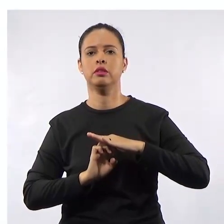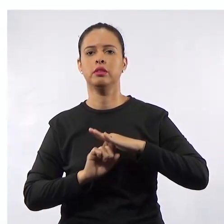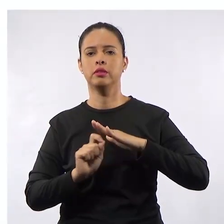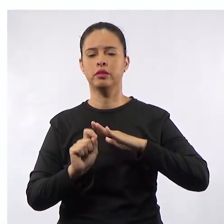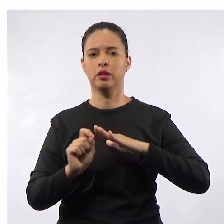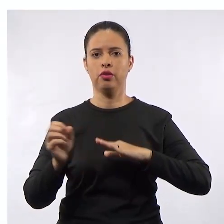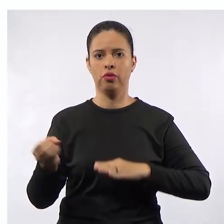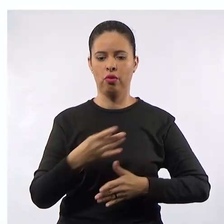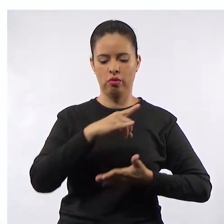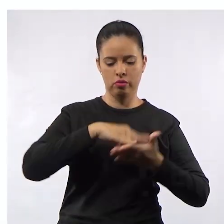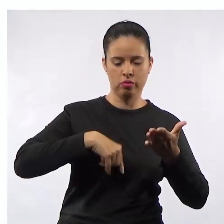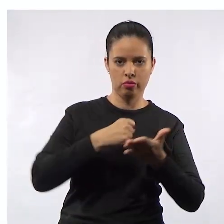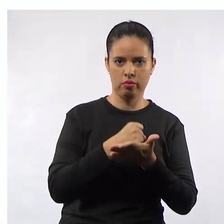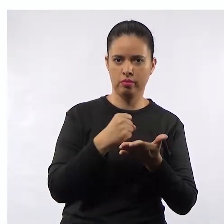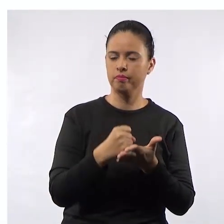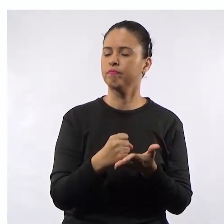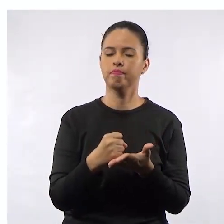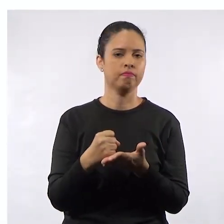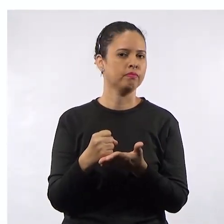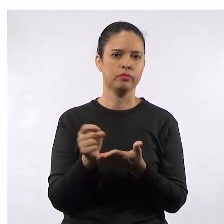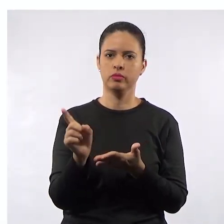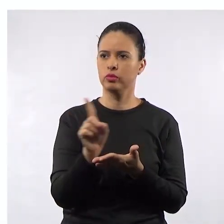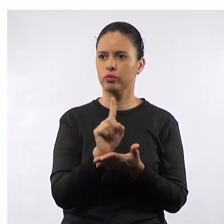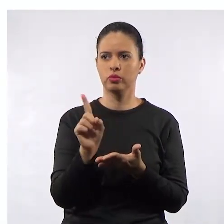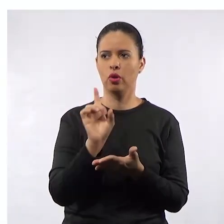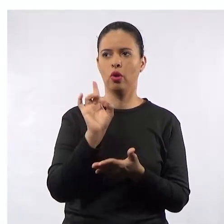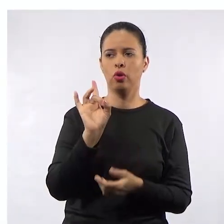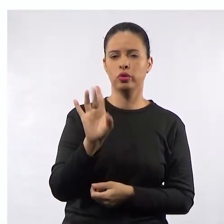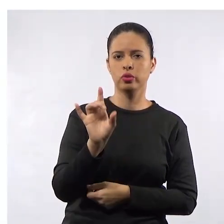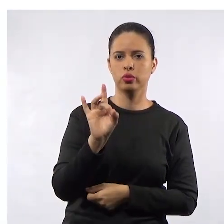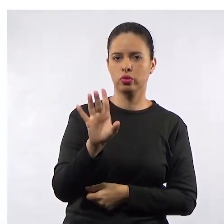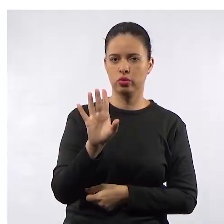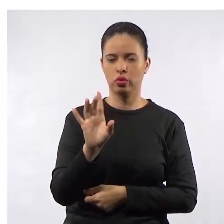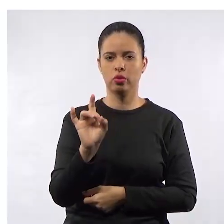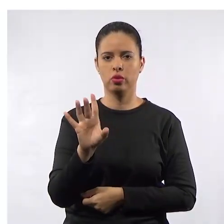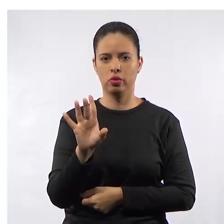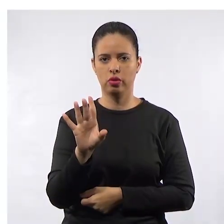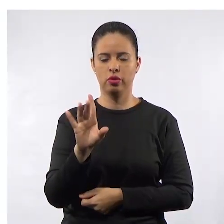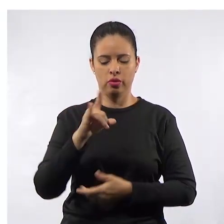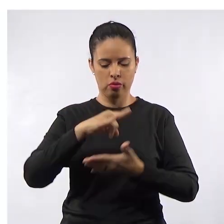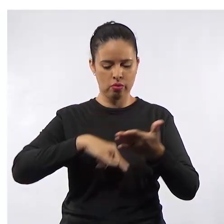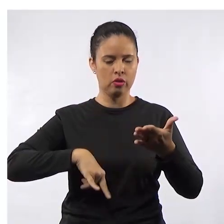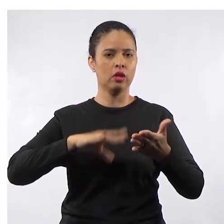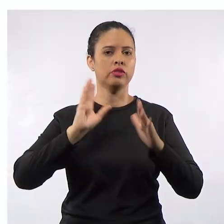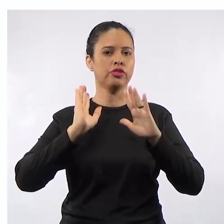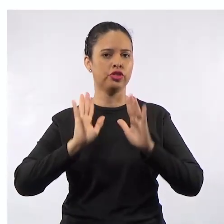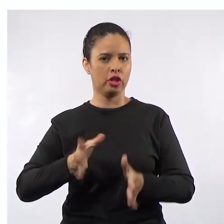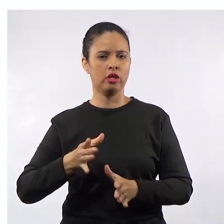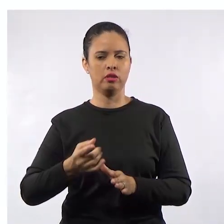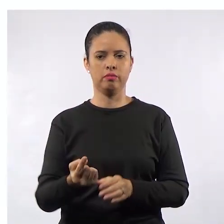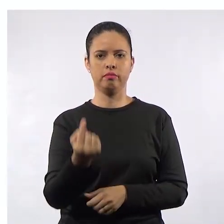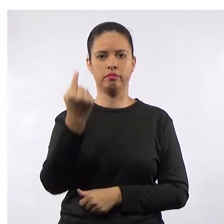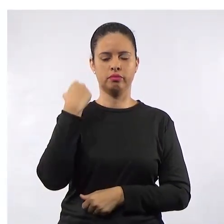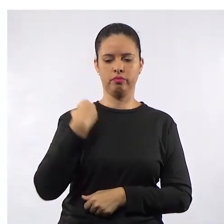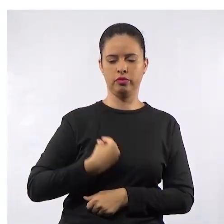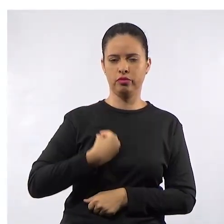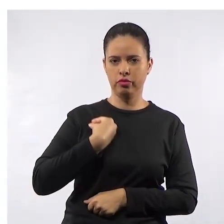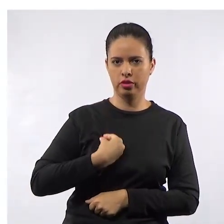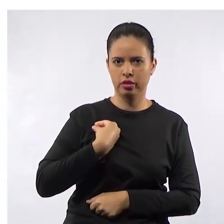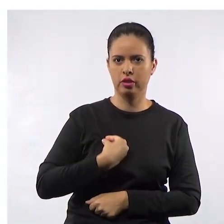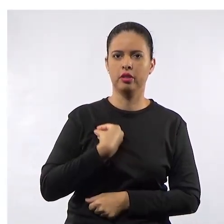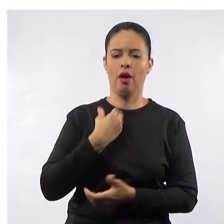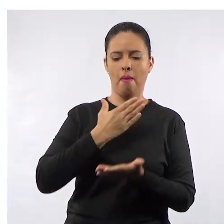fazem novos contratos eles ficam ali apenas limitados aos contratos já existentes as